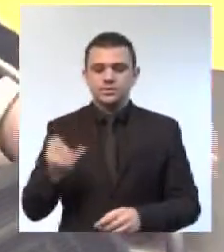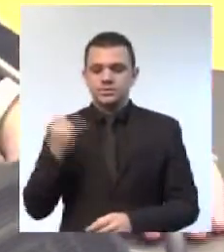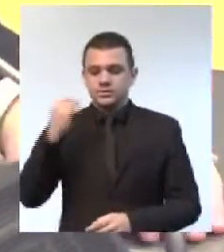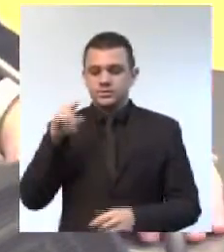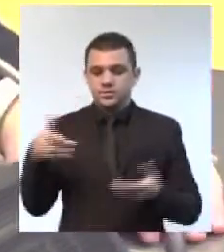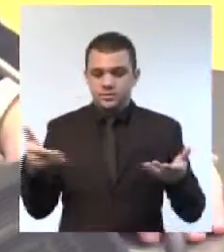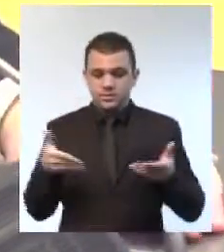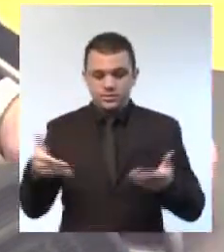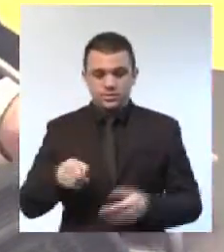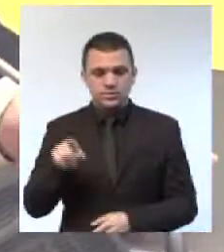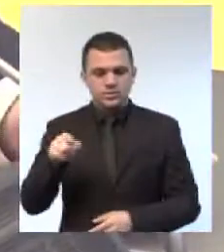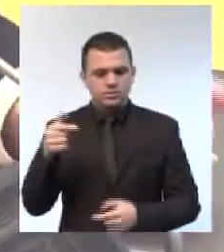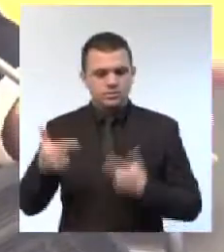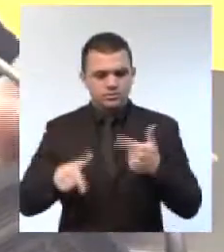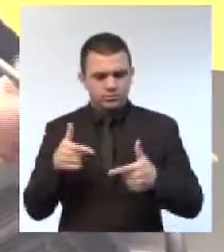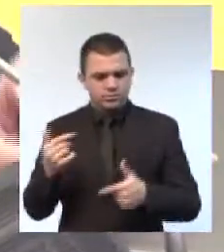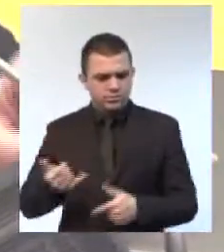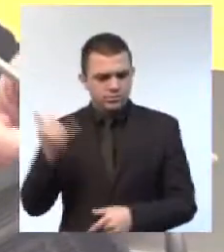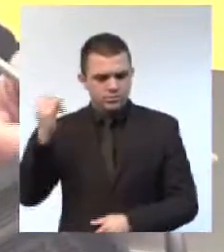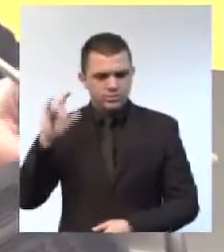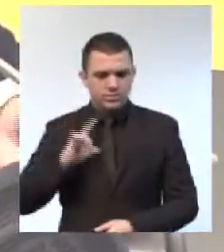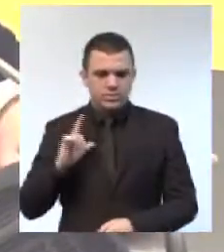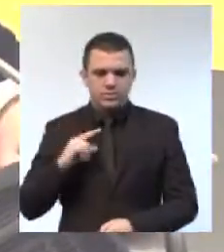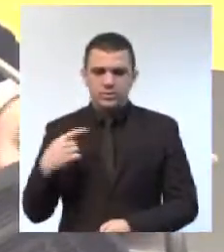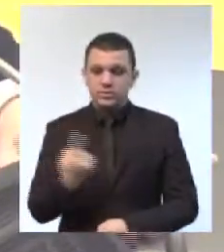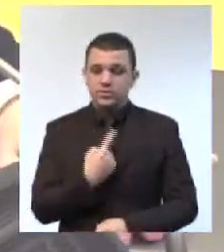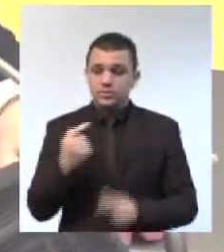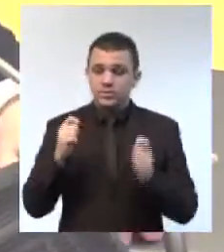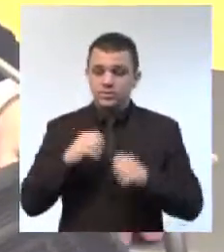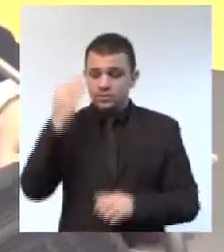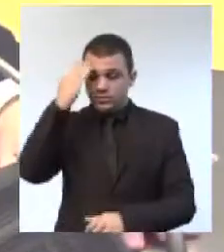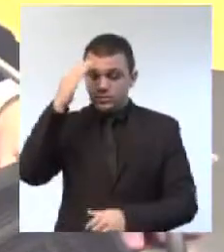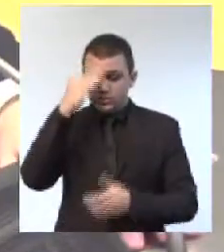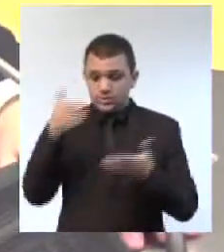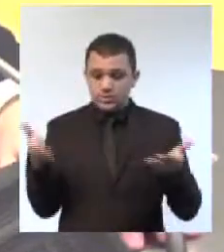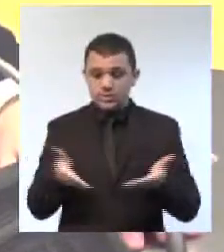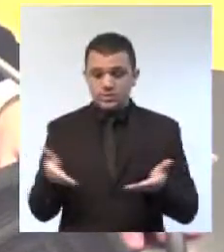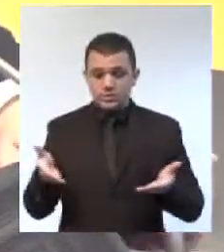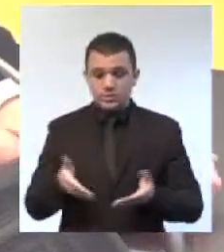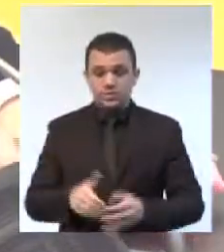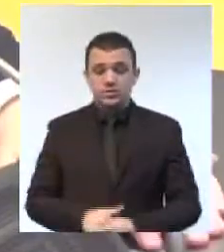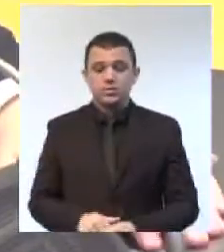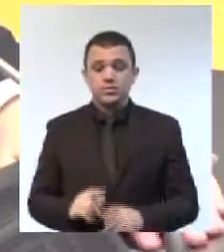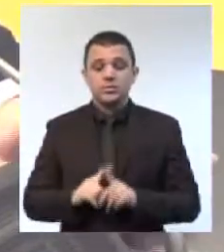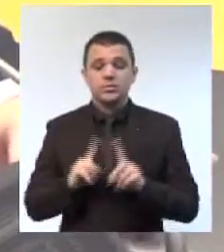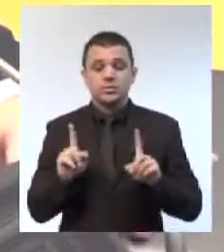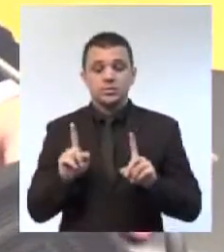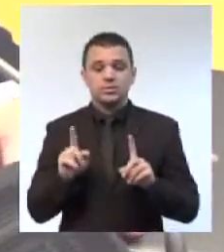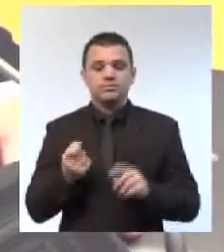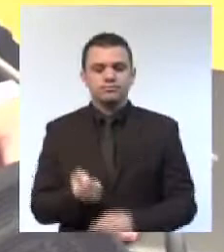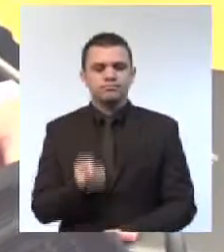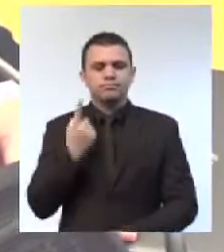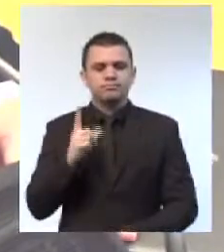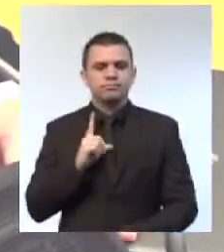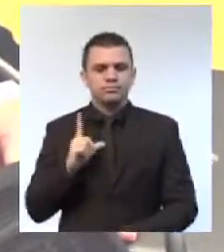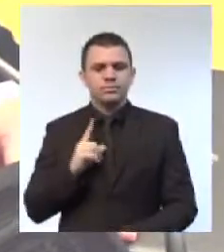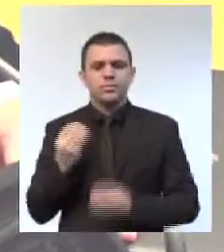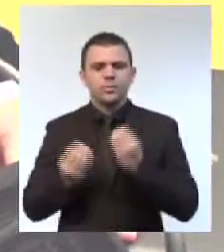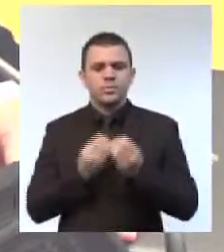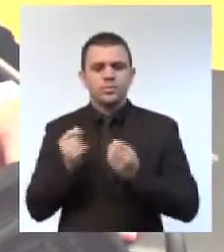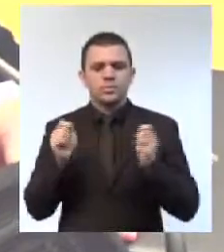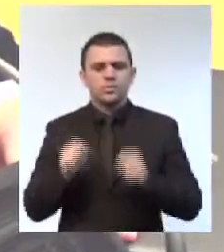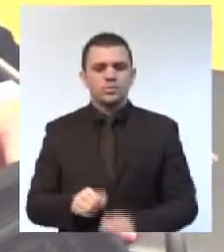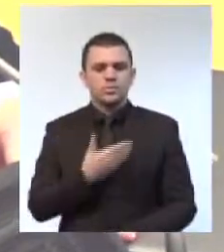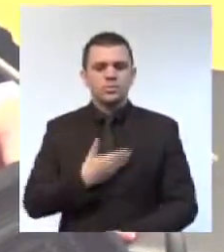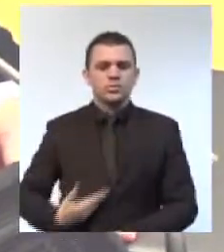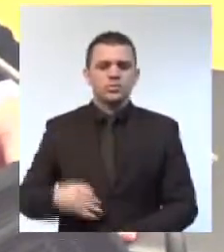ser discutido para que nós possamos entender o presente, mas realmente é estranho falar em intervenção,